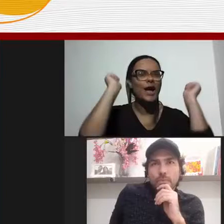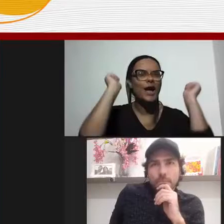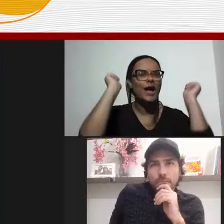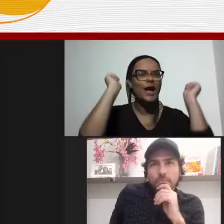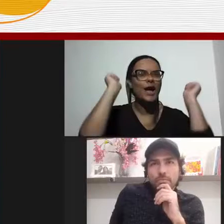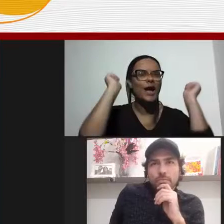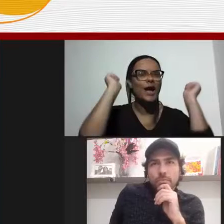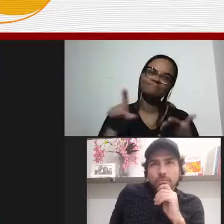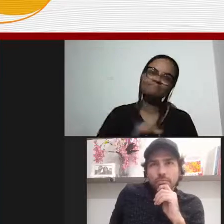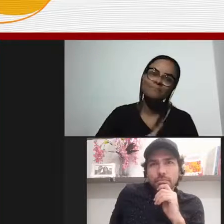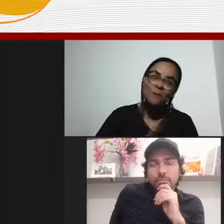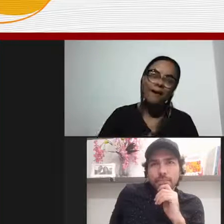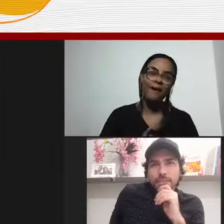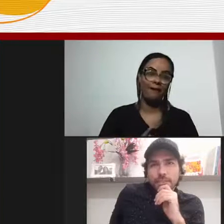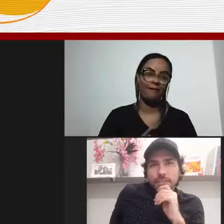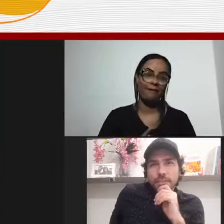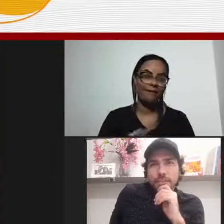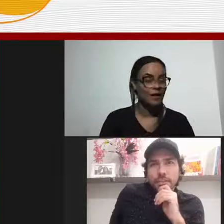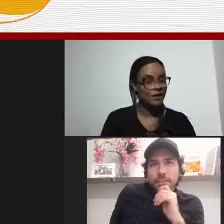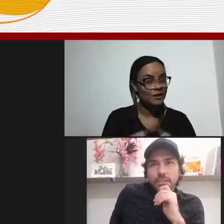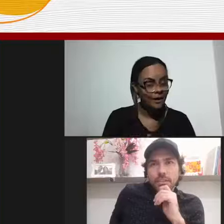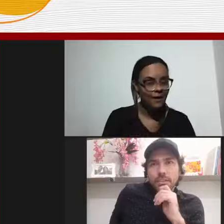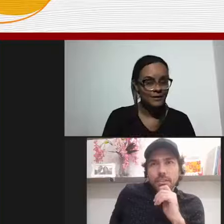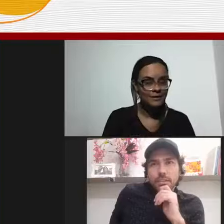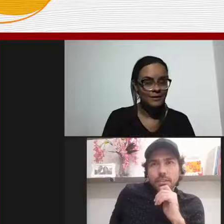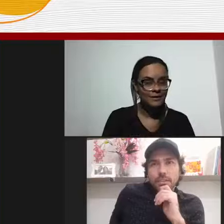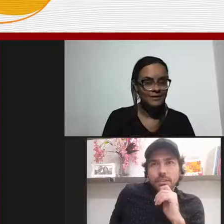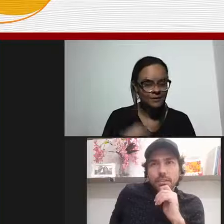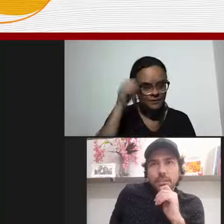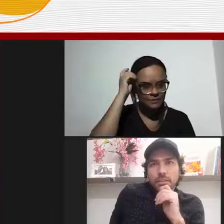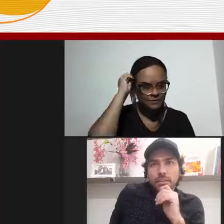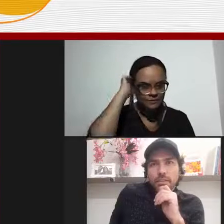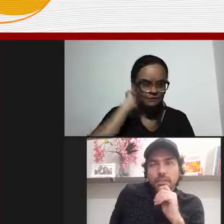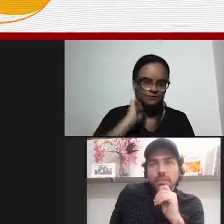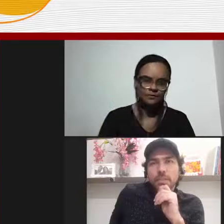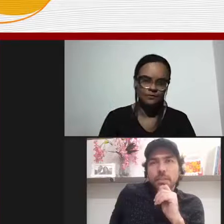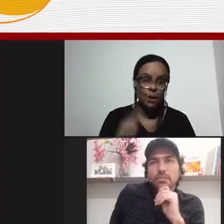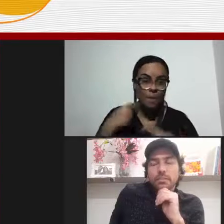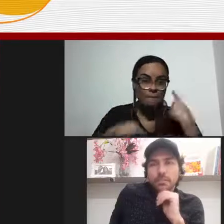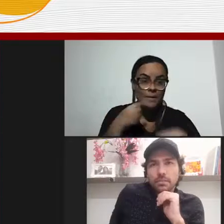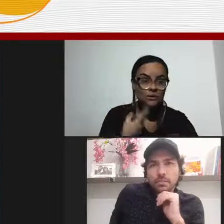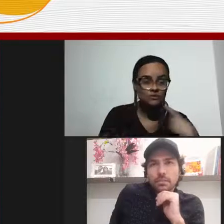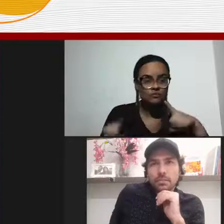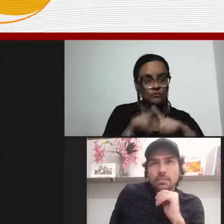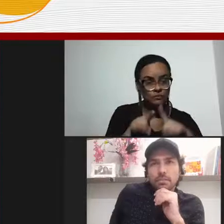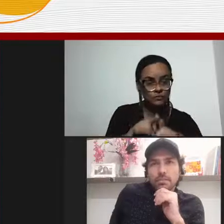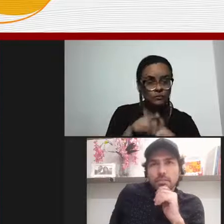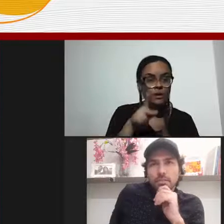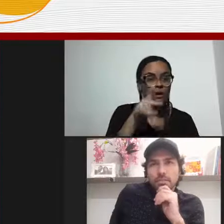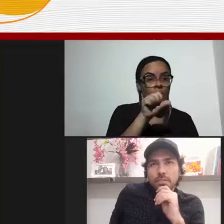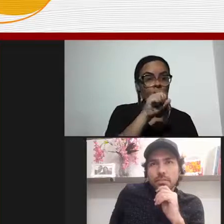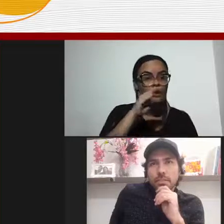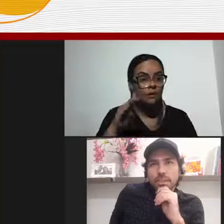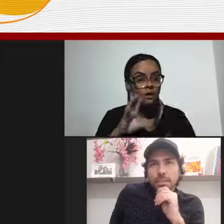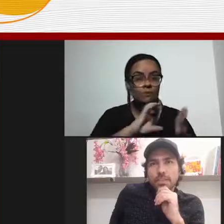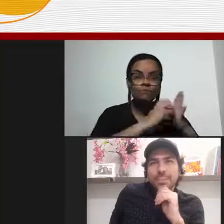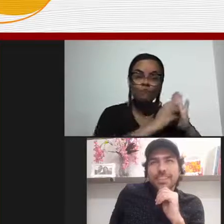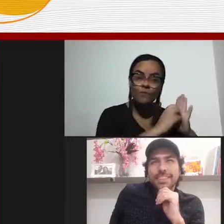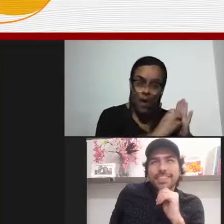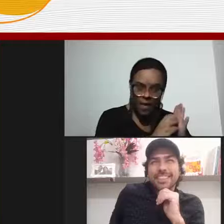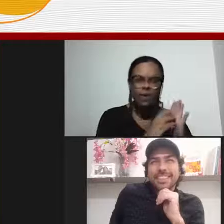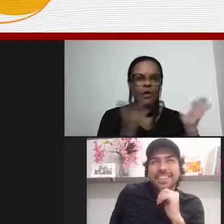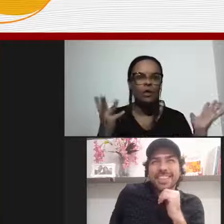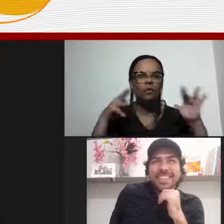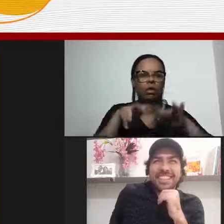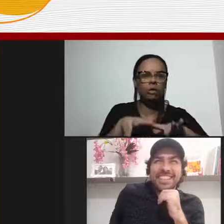fazer qualquer coisa. E também para poder seguir essa área política, né? E o PSB Inclusão